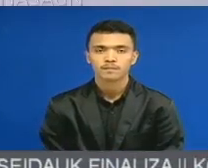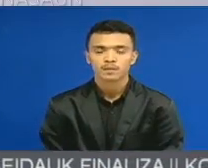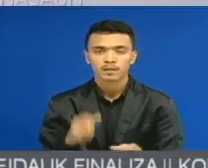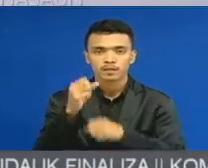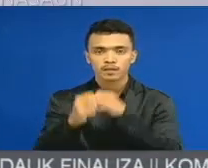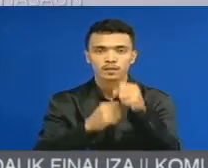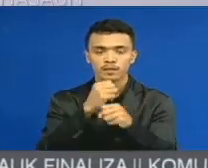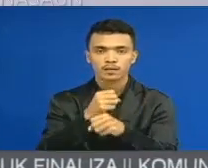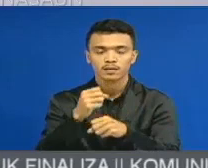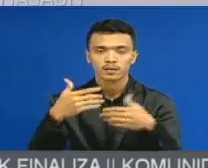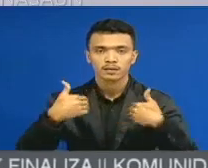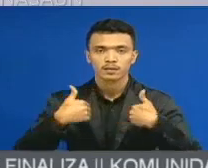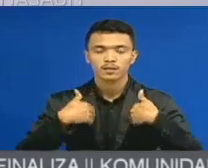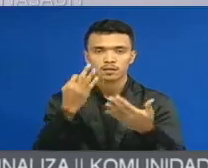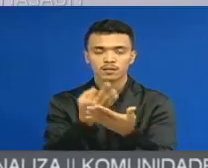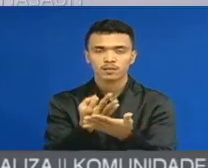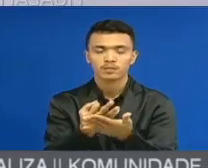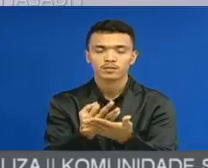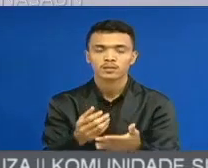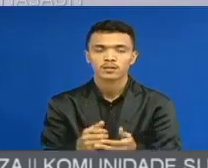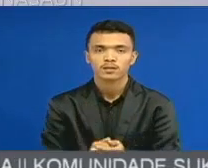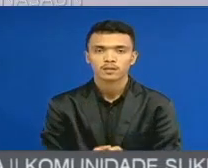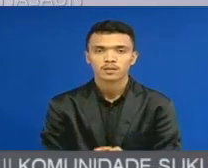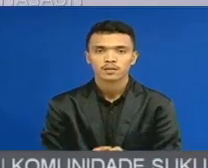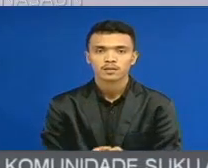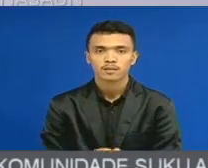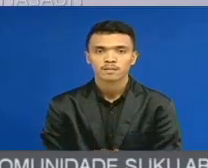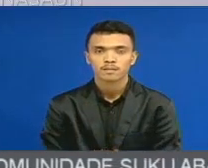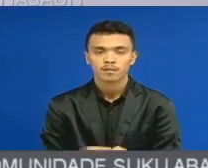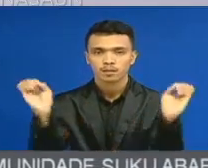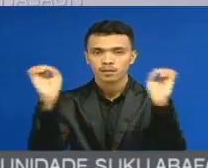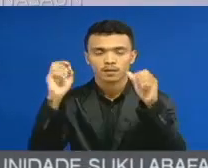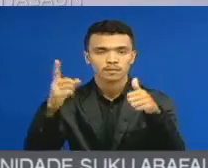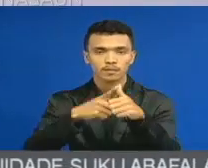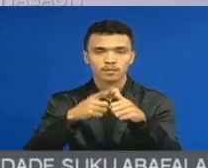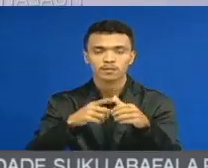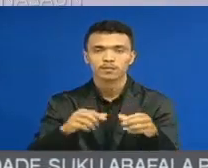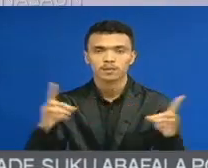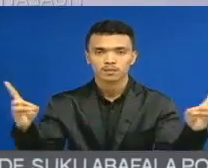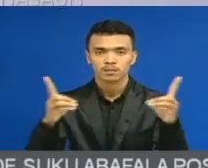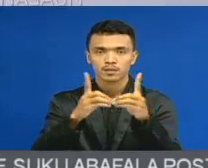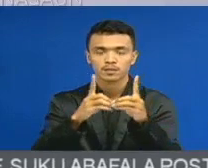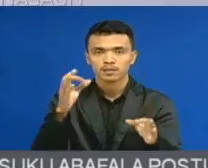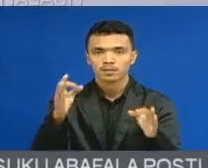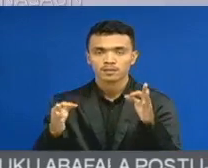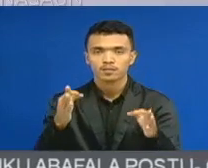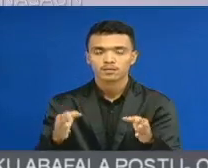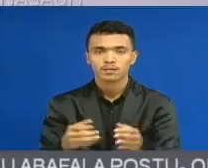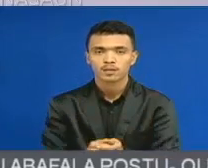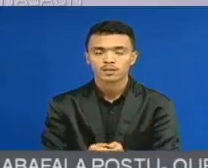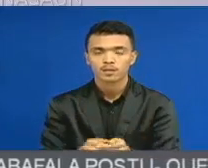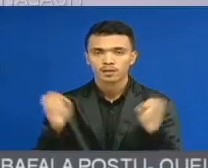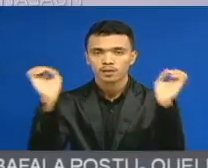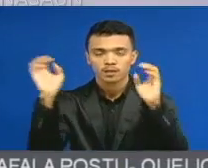tintina e há o orçamento retificativo. Não é? Lá, agora ainda é a primeira vez, mas que acontece, né? Nem mais